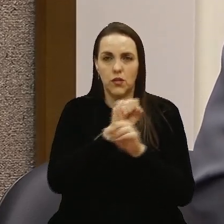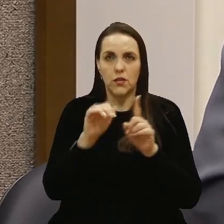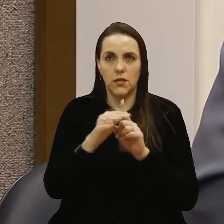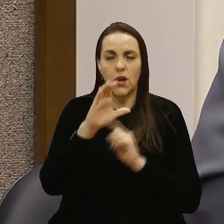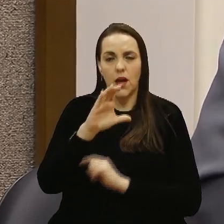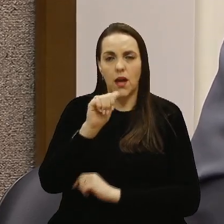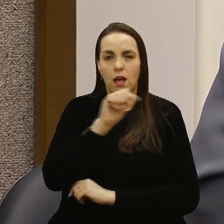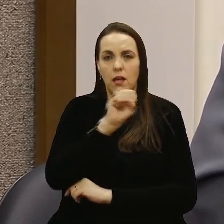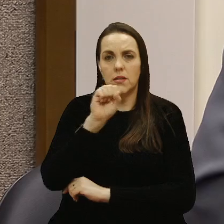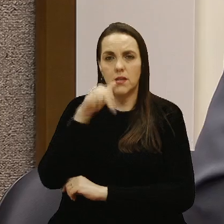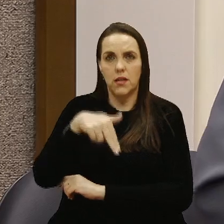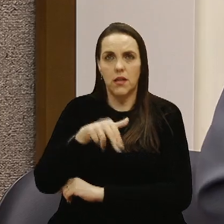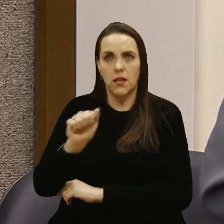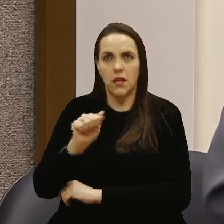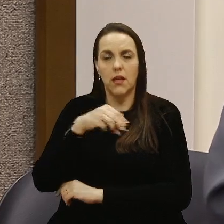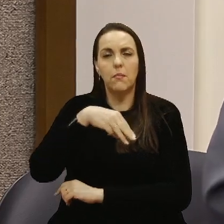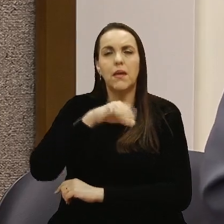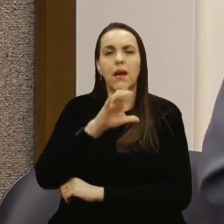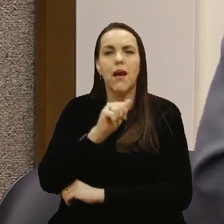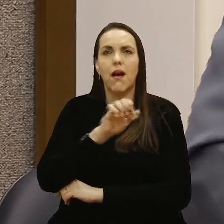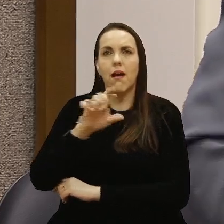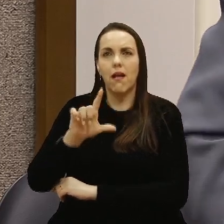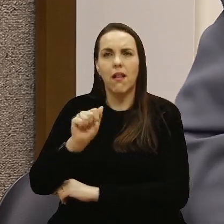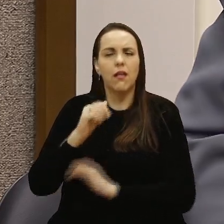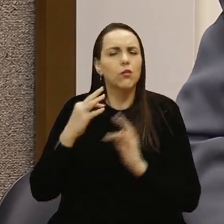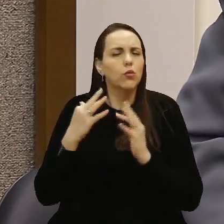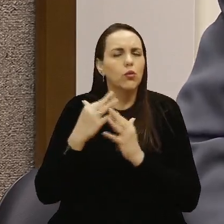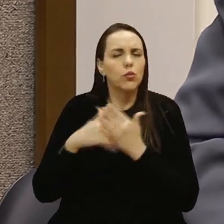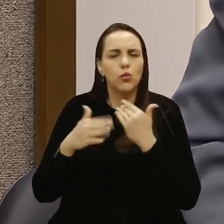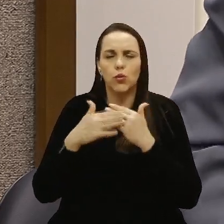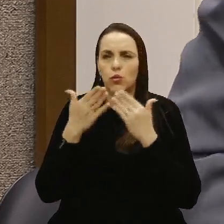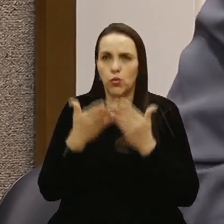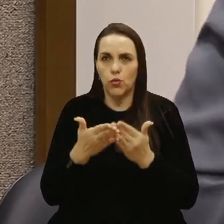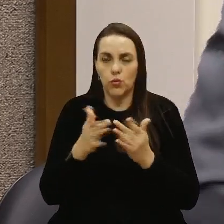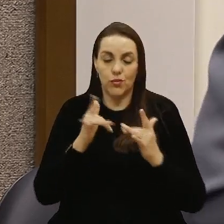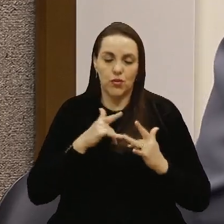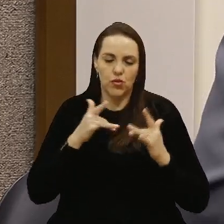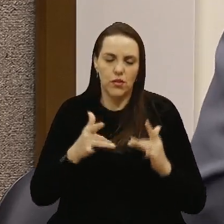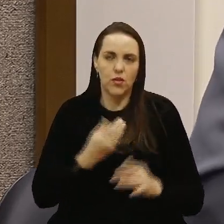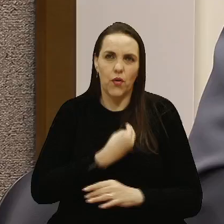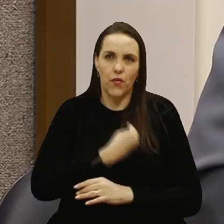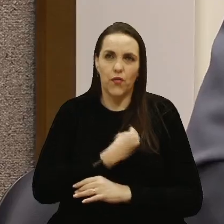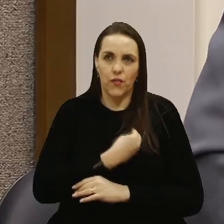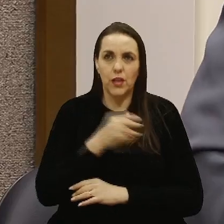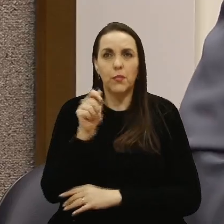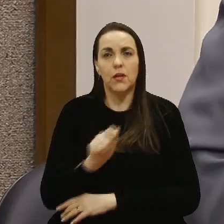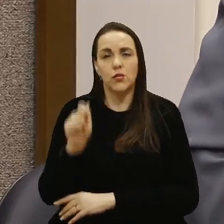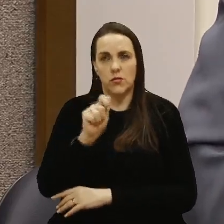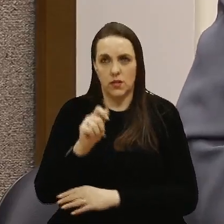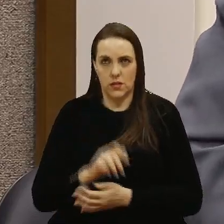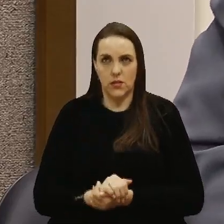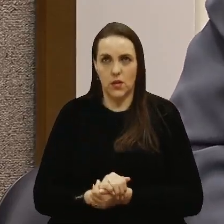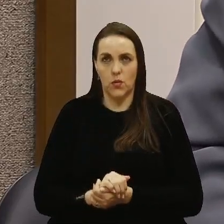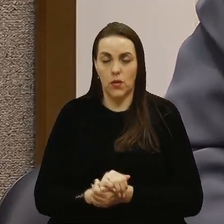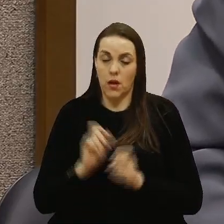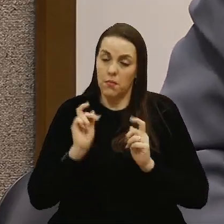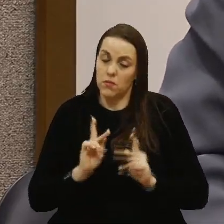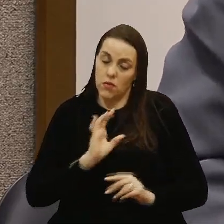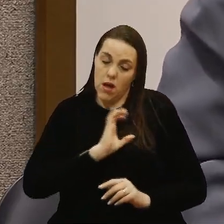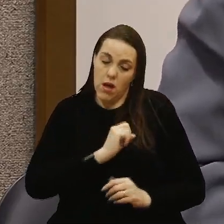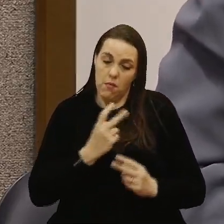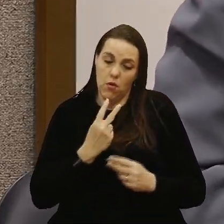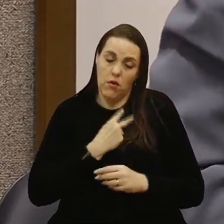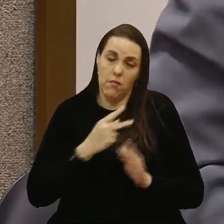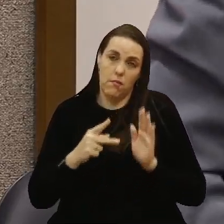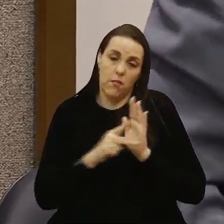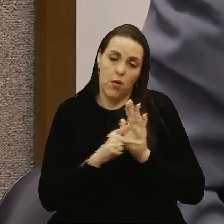Micaela Martins, a todos que dedicam a vida pela APECAM. Quem se ama, se cuida.